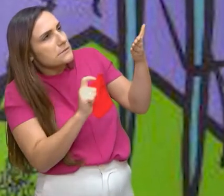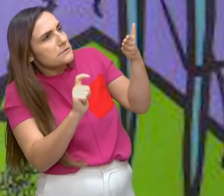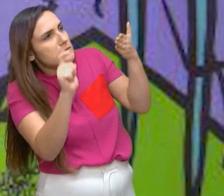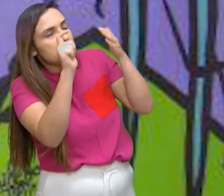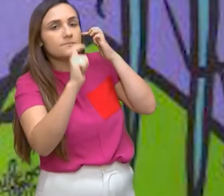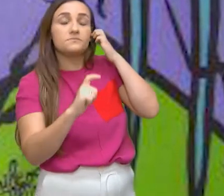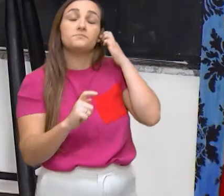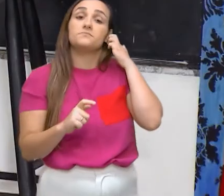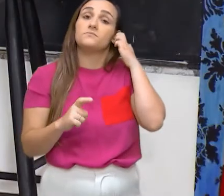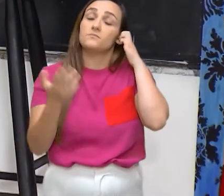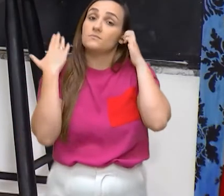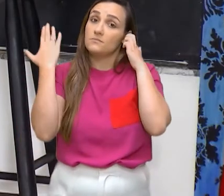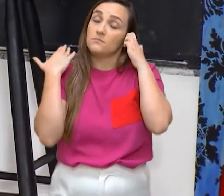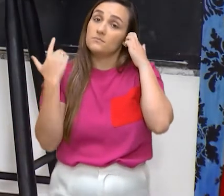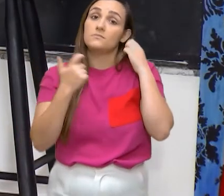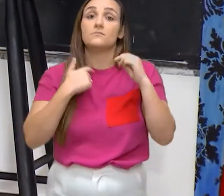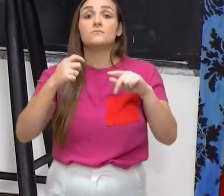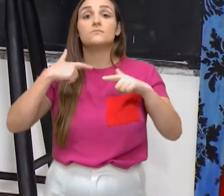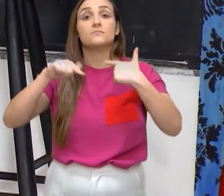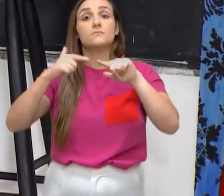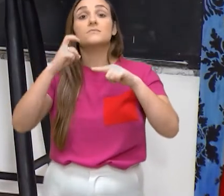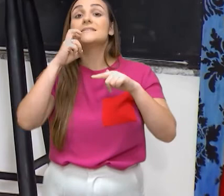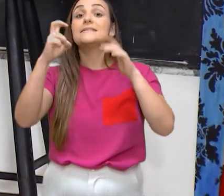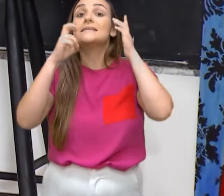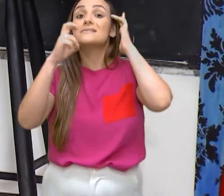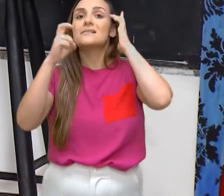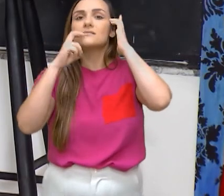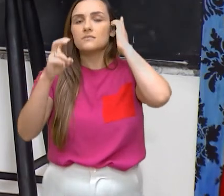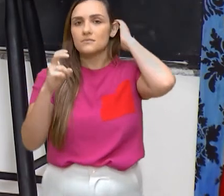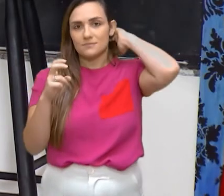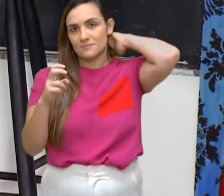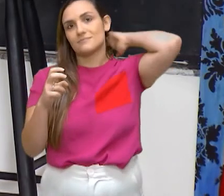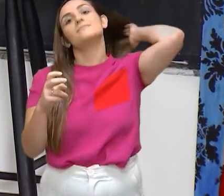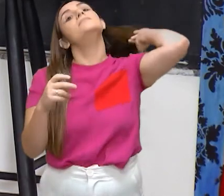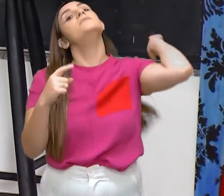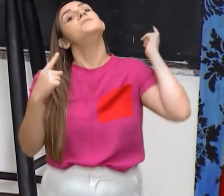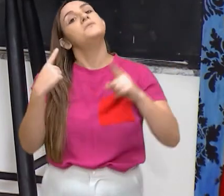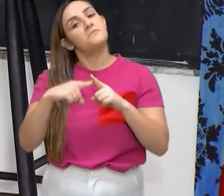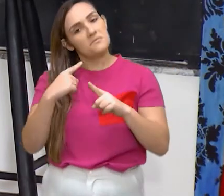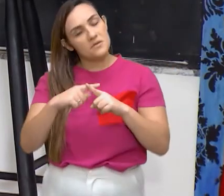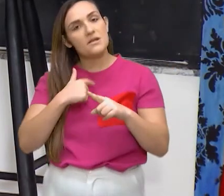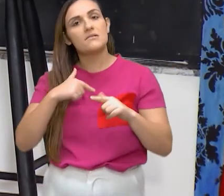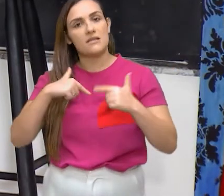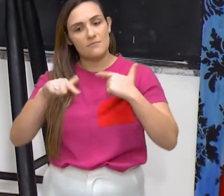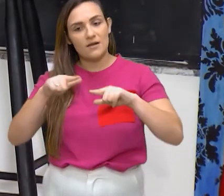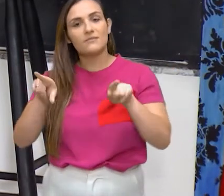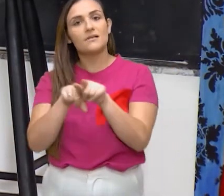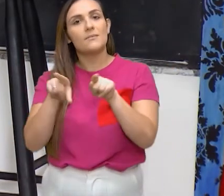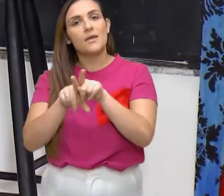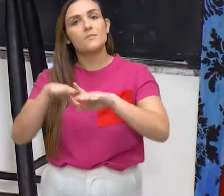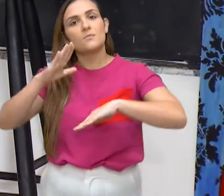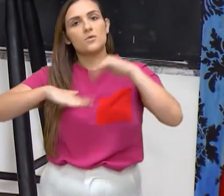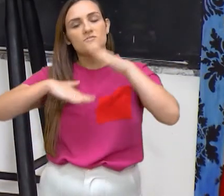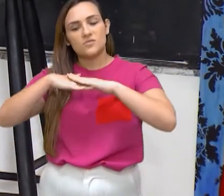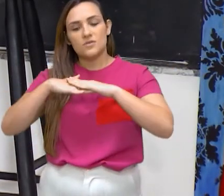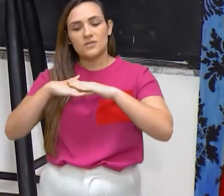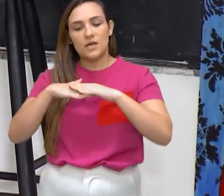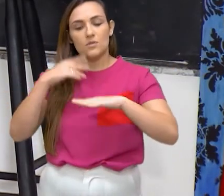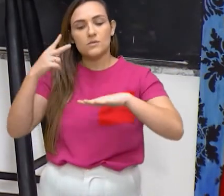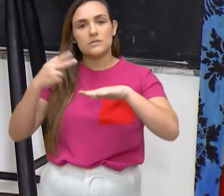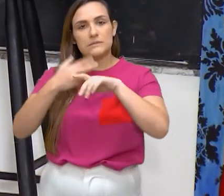Quando eu comecei a fazer os primeiros murais, assim, né? Na época eu trabalhava até na Santa Casa, porque as pessoas não sabem, mas eu também sou